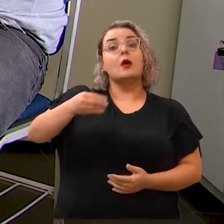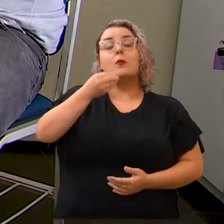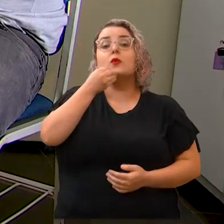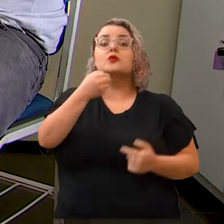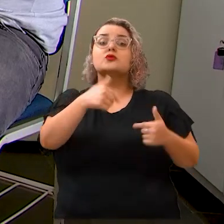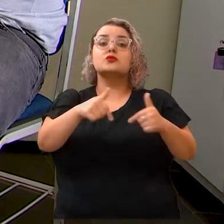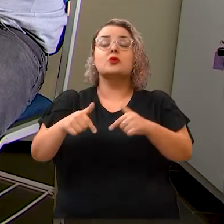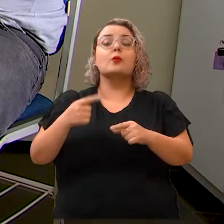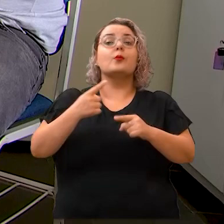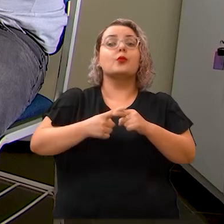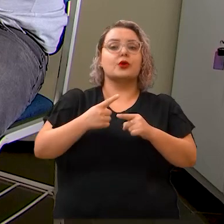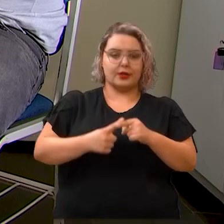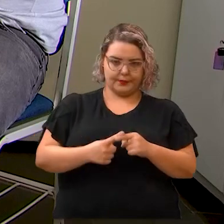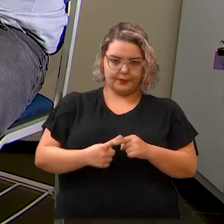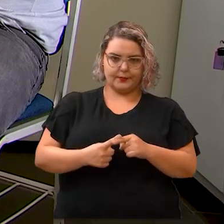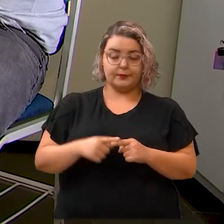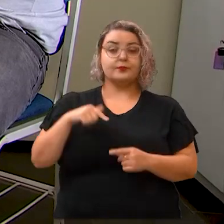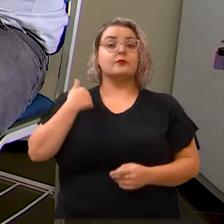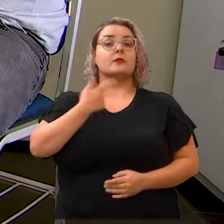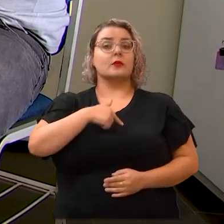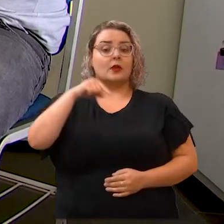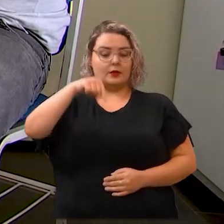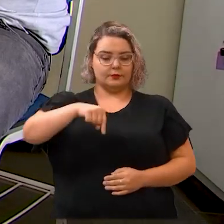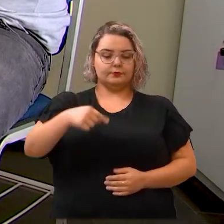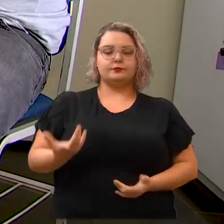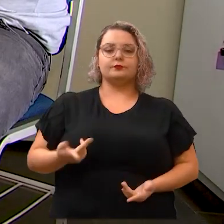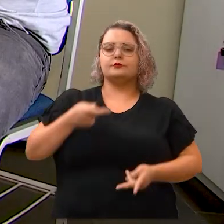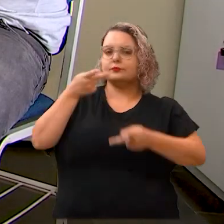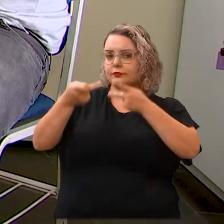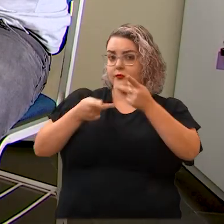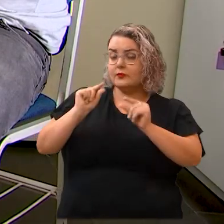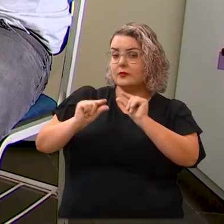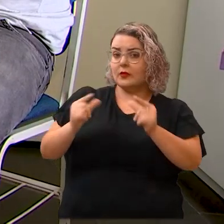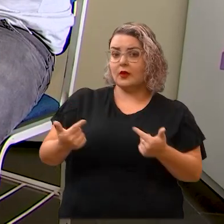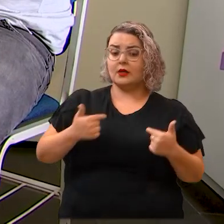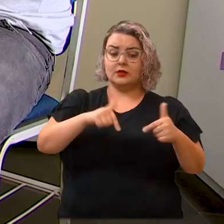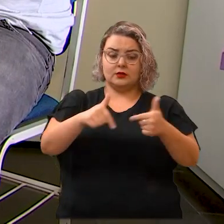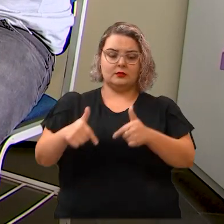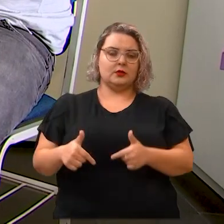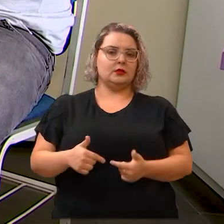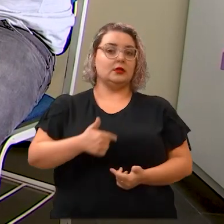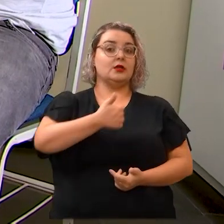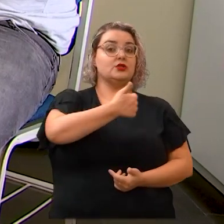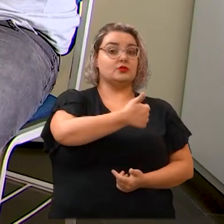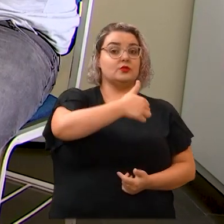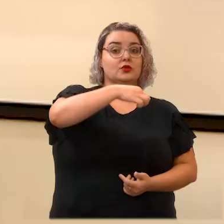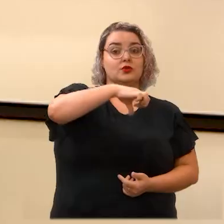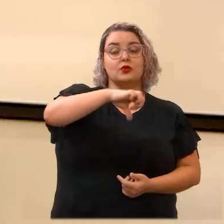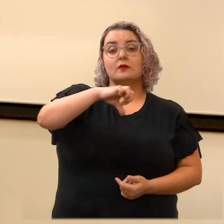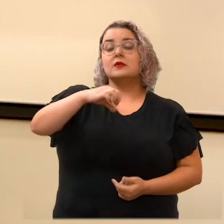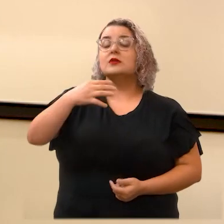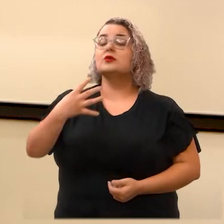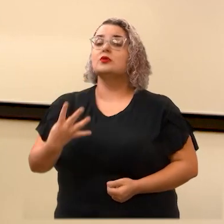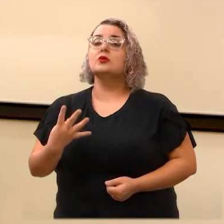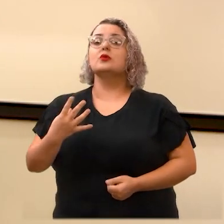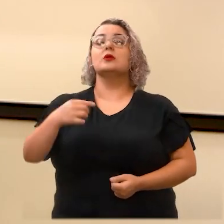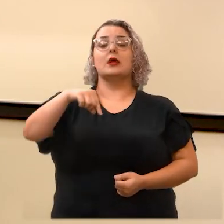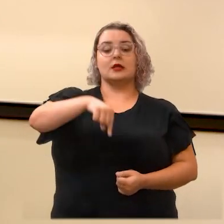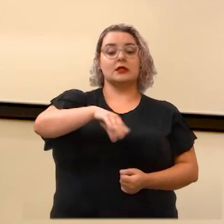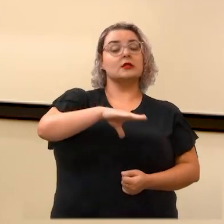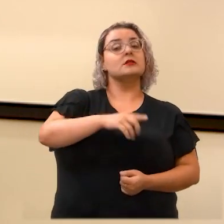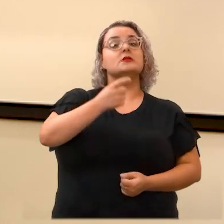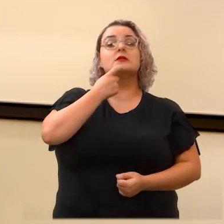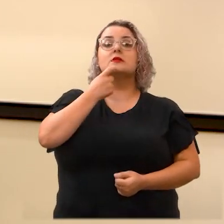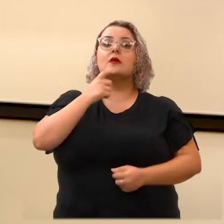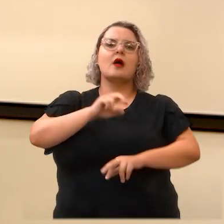trabalho porque a gente tá aqui deixa eu falar um pouquinho do trabalhamos com isso aqui desde 94 em Campinas Nós temos